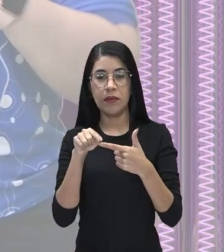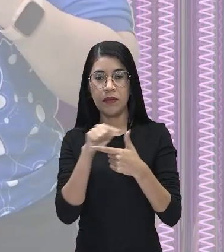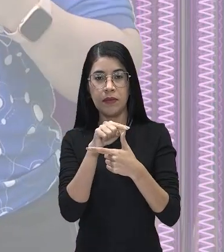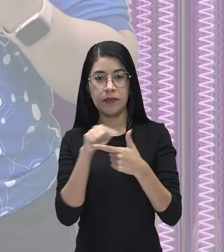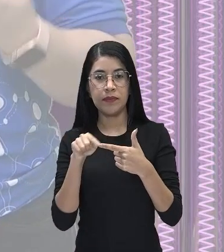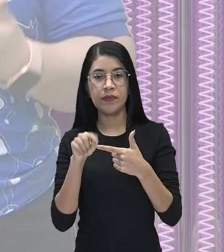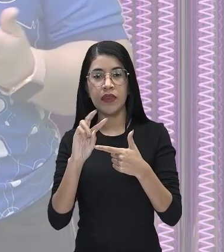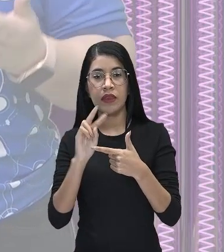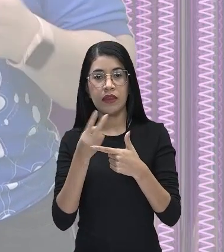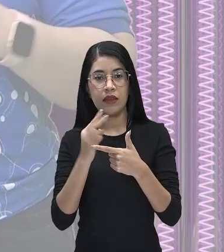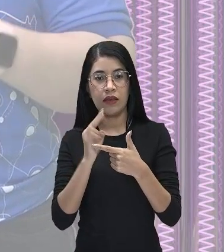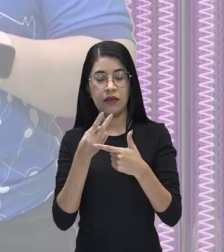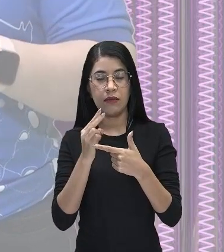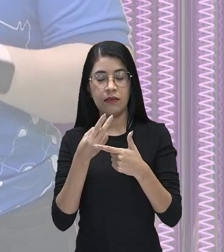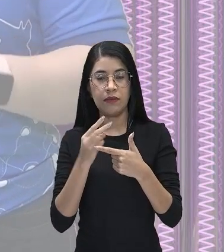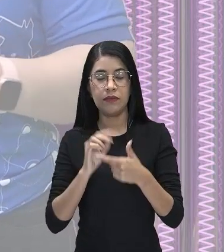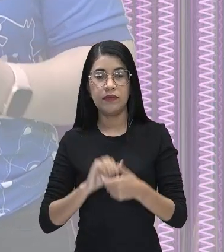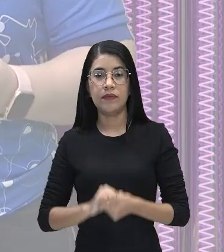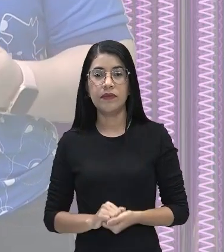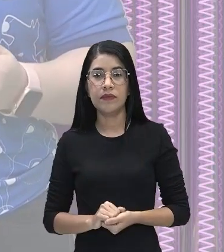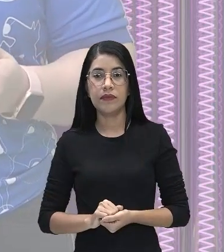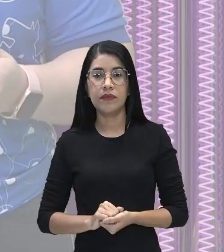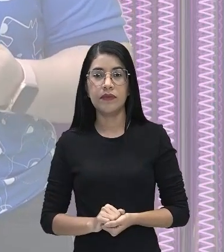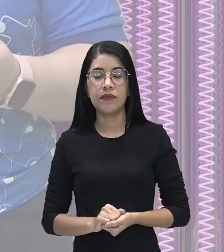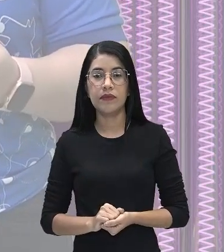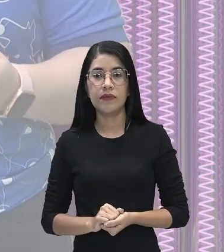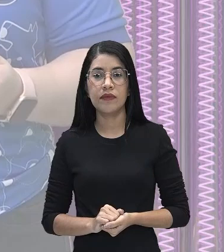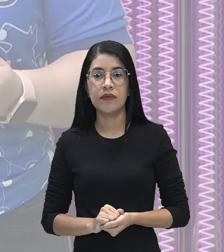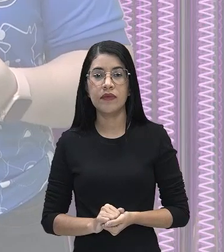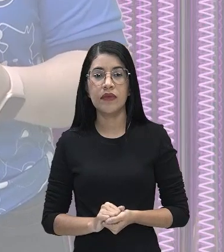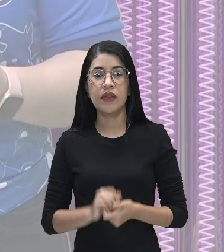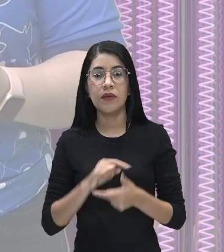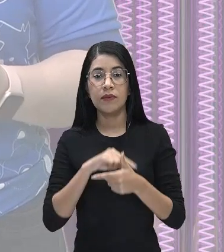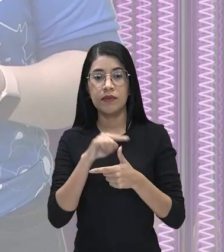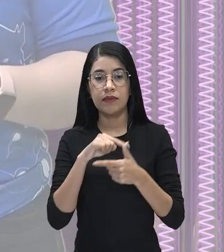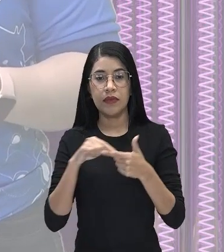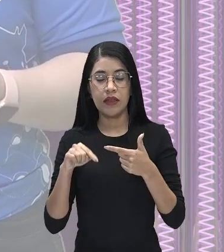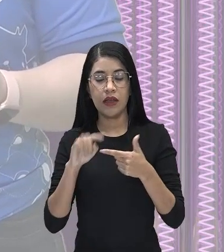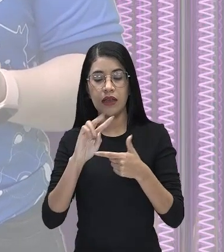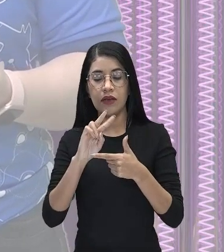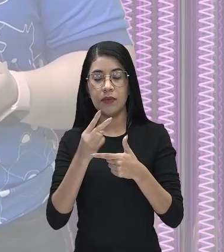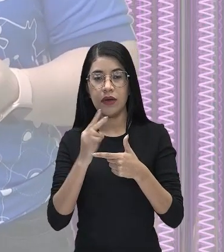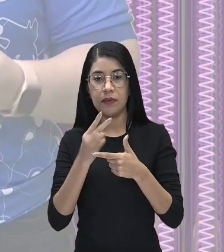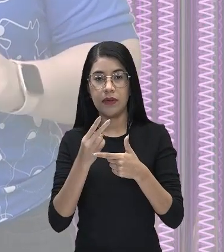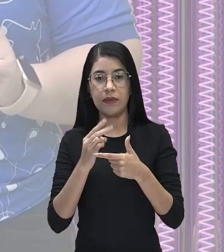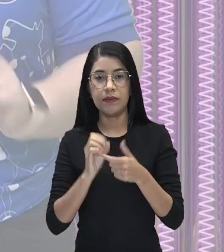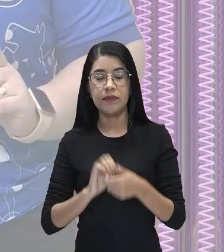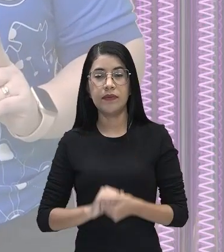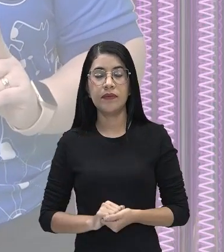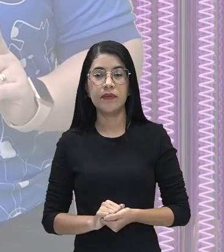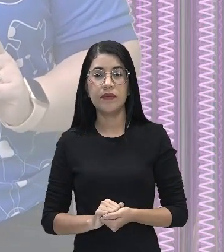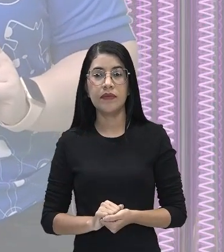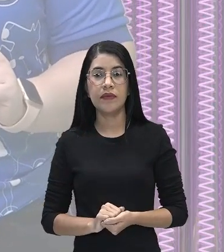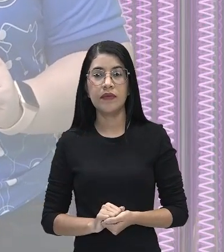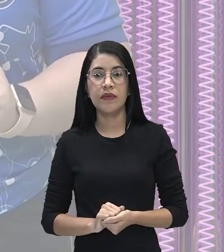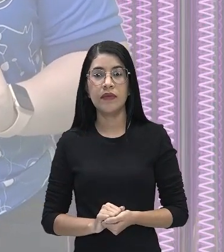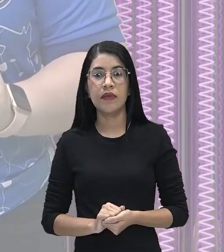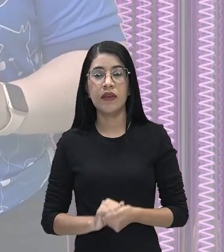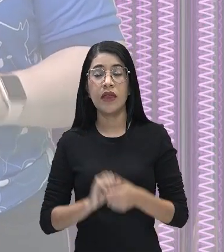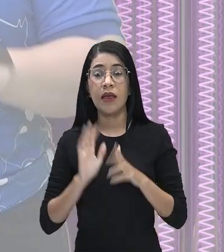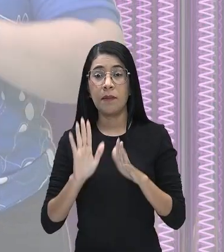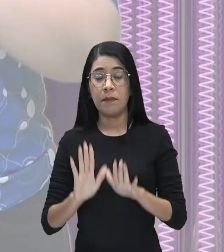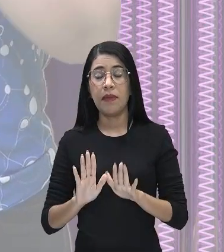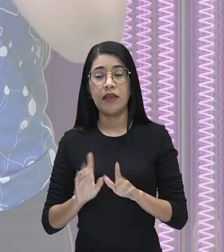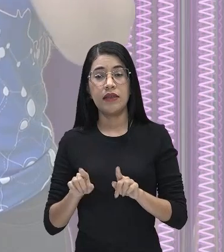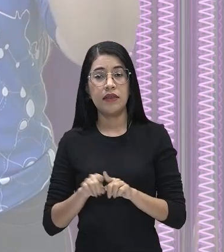é chamado de hipotenusa. Então, cateto, cateto e hipotenusa, certo? Lembrando que a